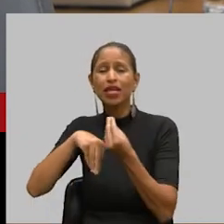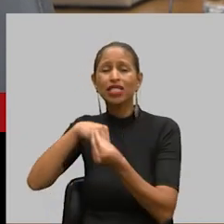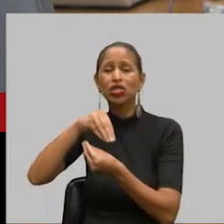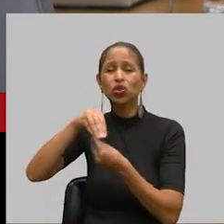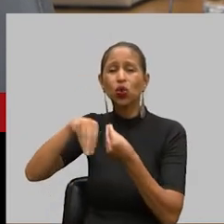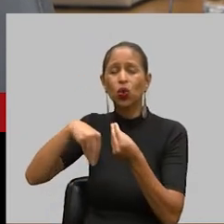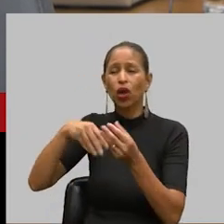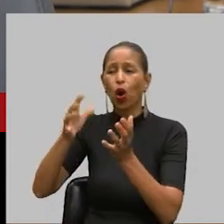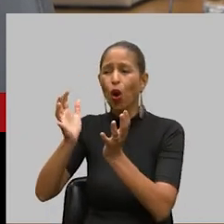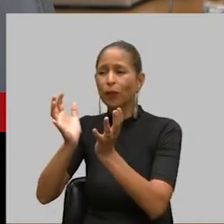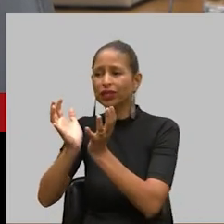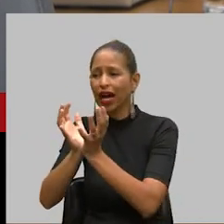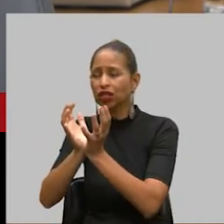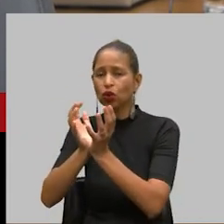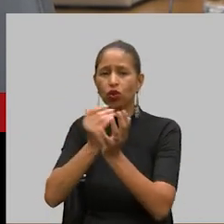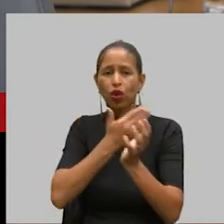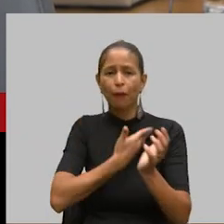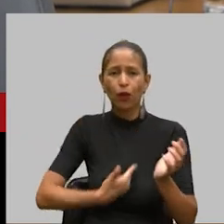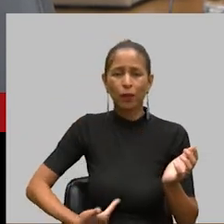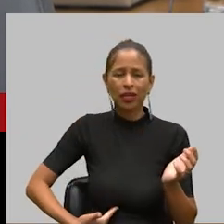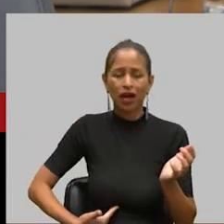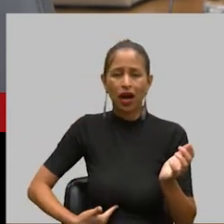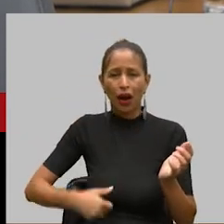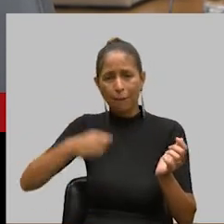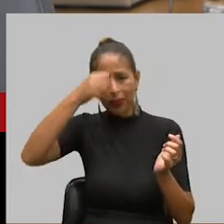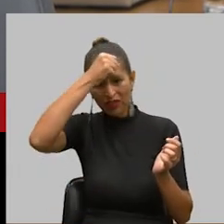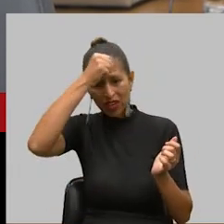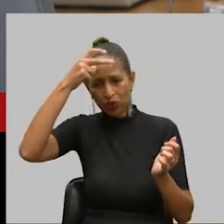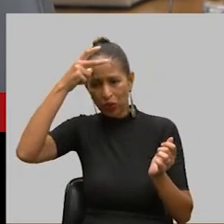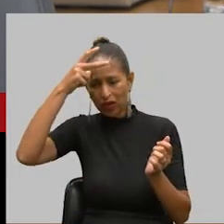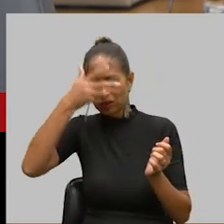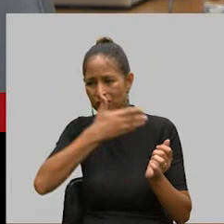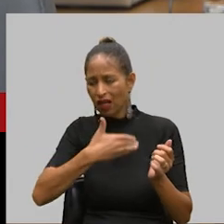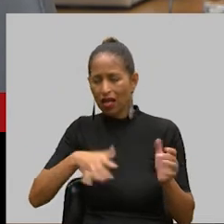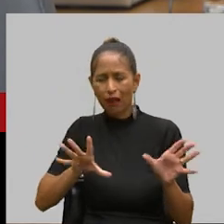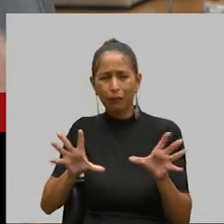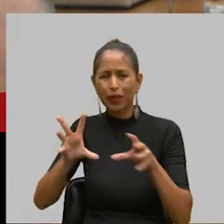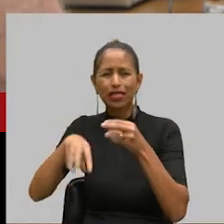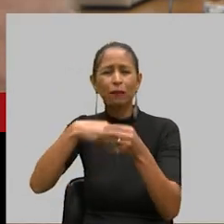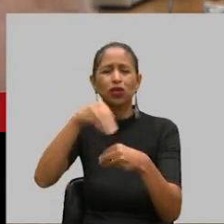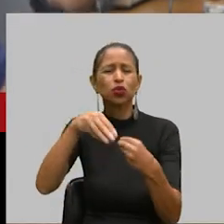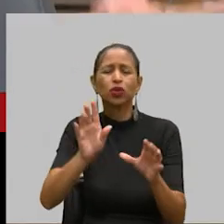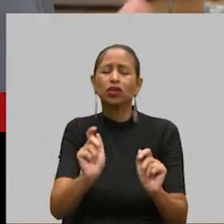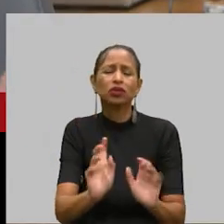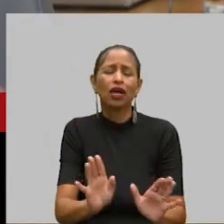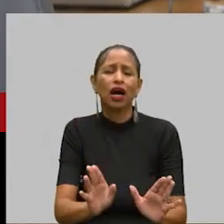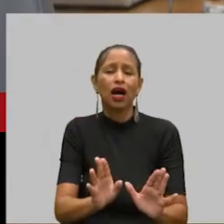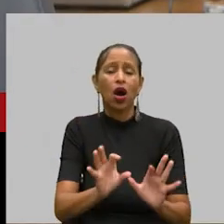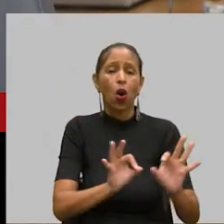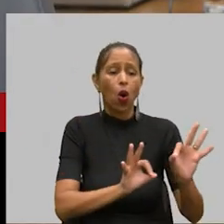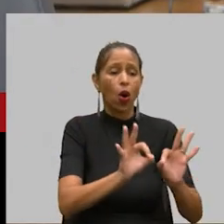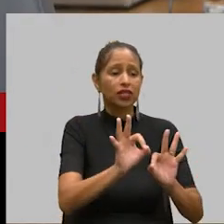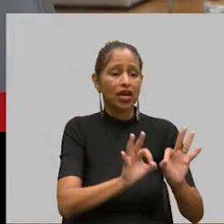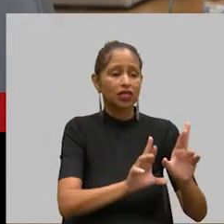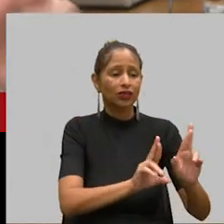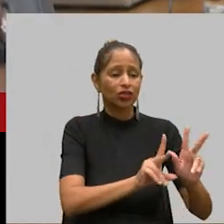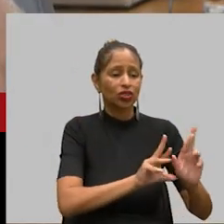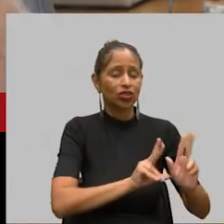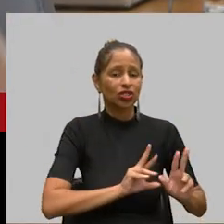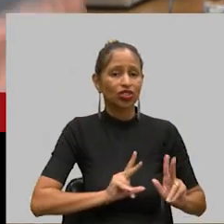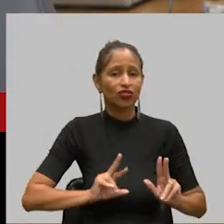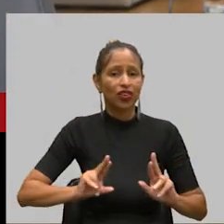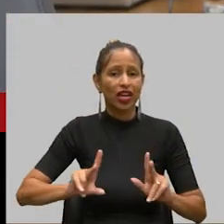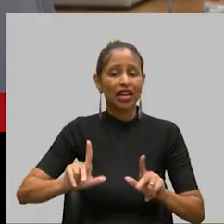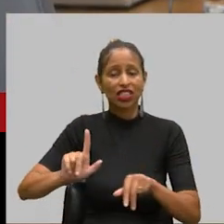Comunitária com escola pública Municipal Estadual né são são organizações diferentes e que